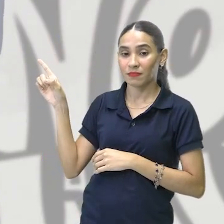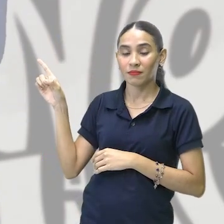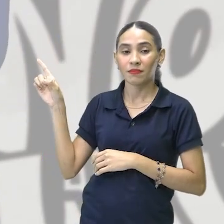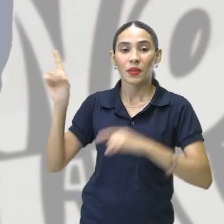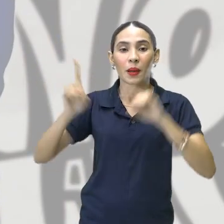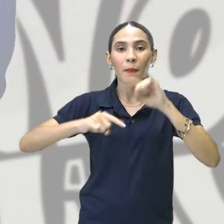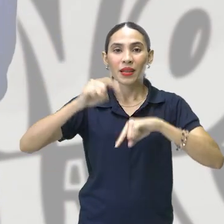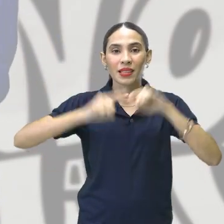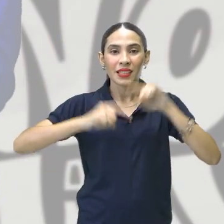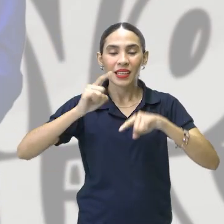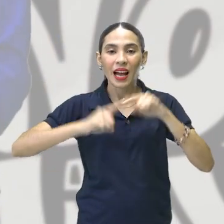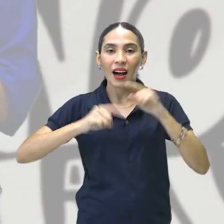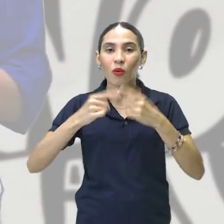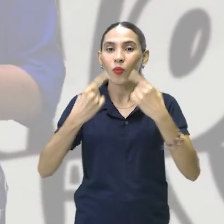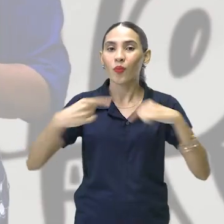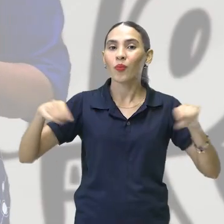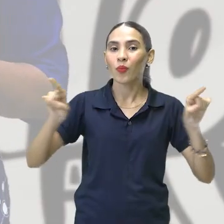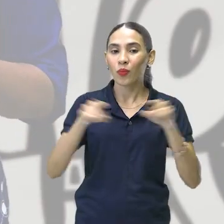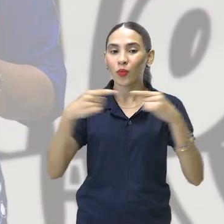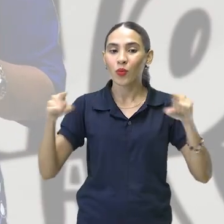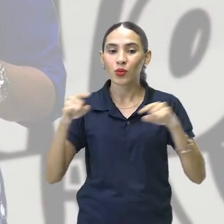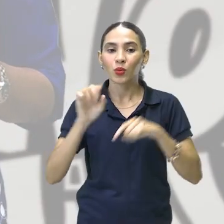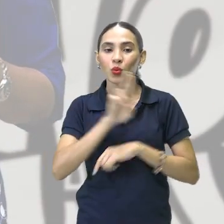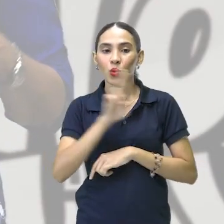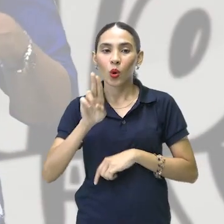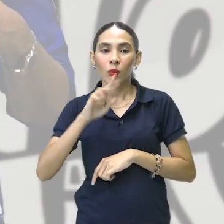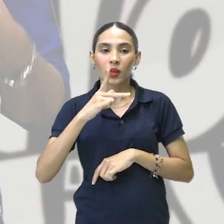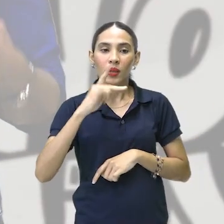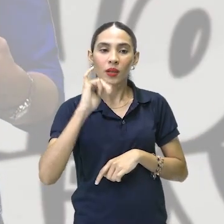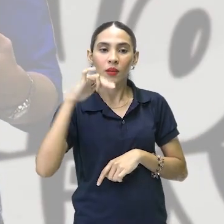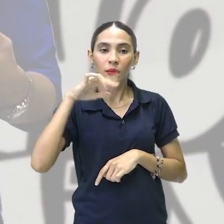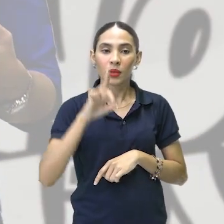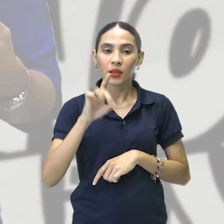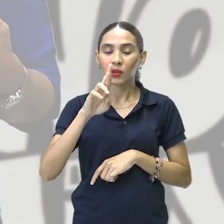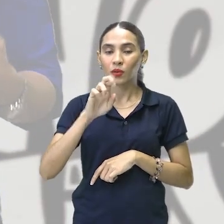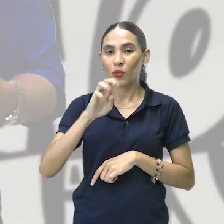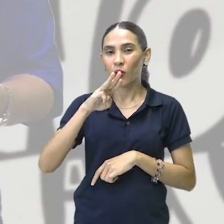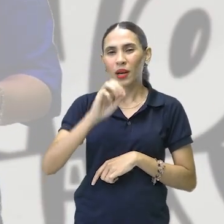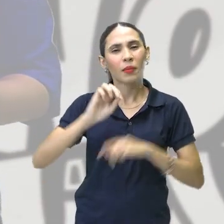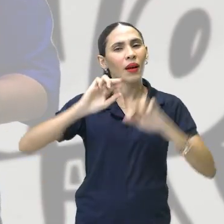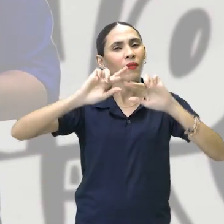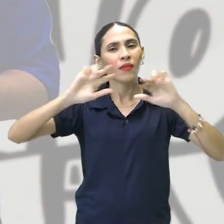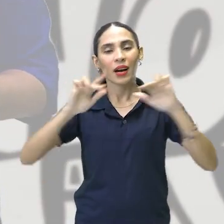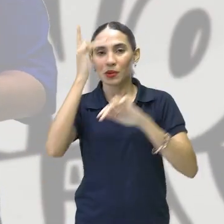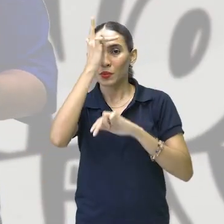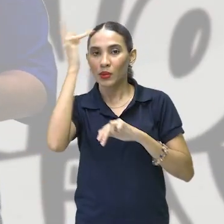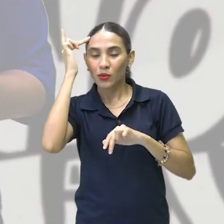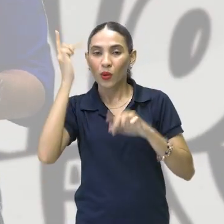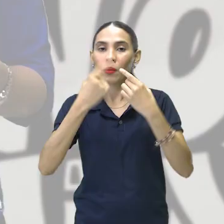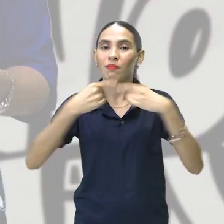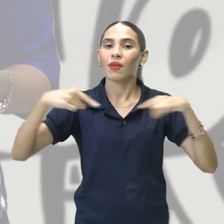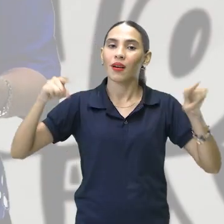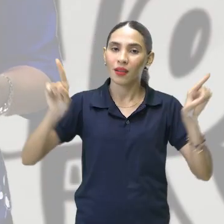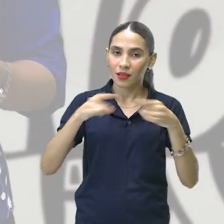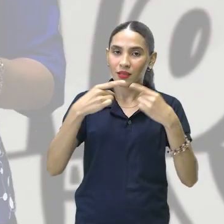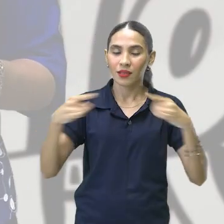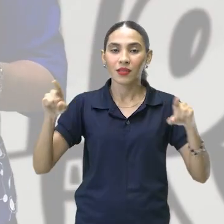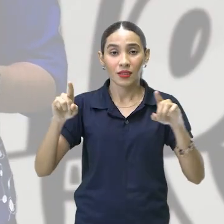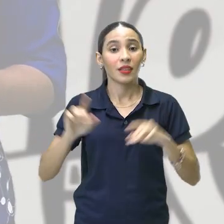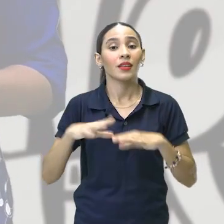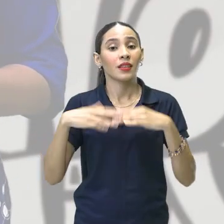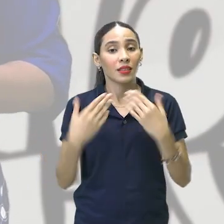um instrumento musical chamado pindorama, onde vários músicos tocam ao mesmo tempo. Então,